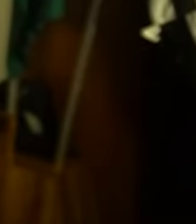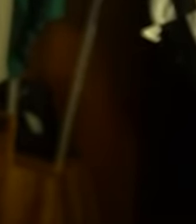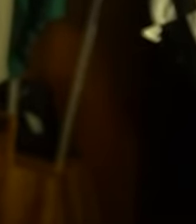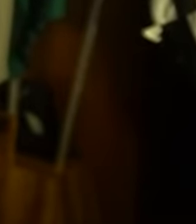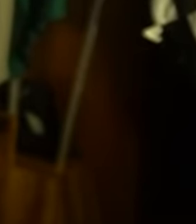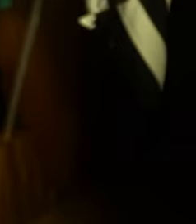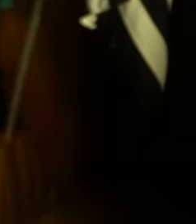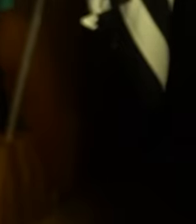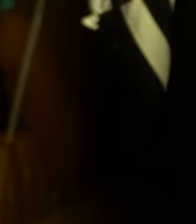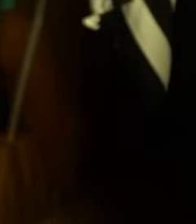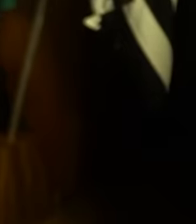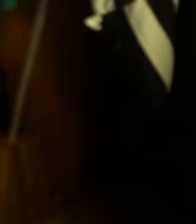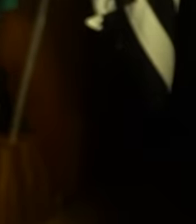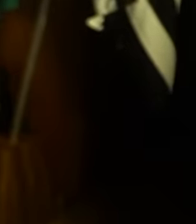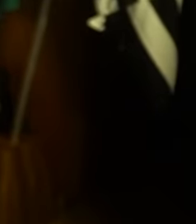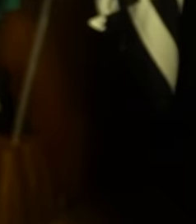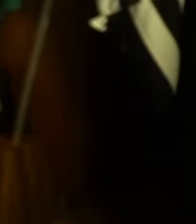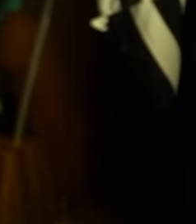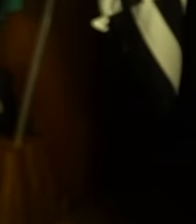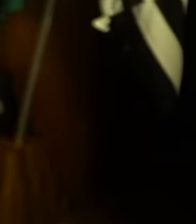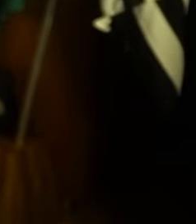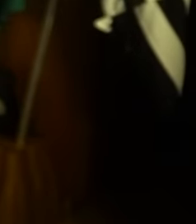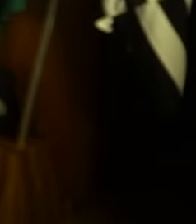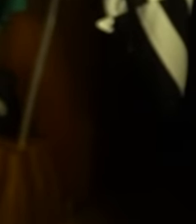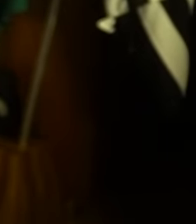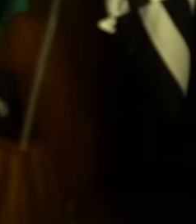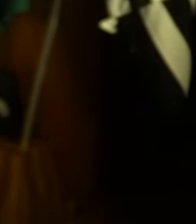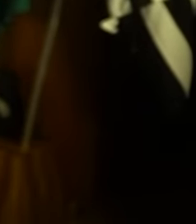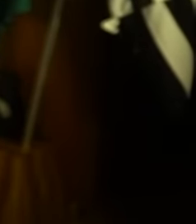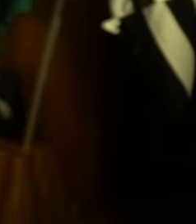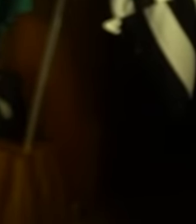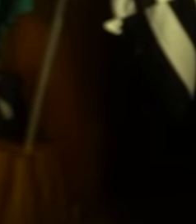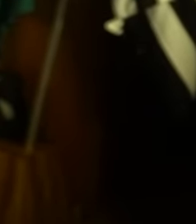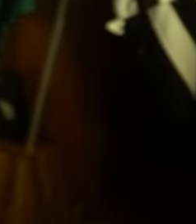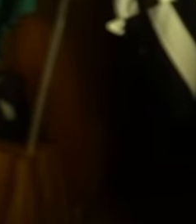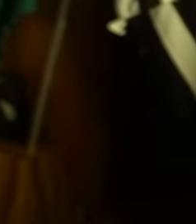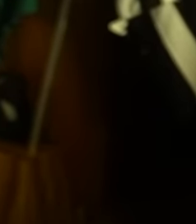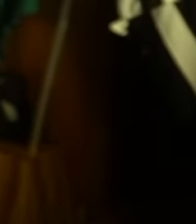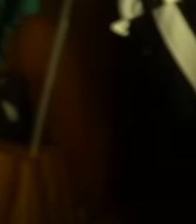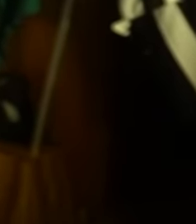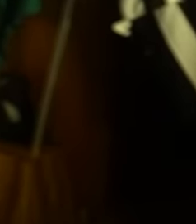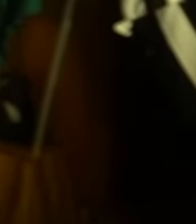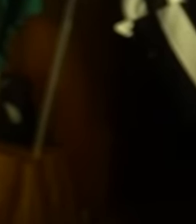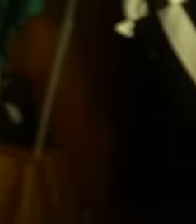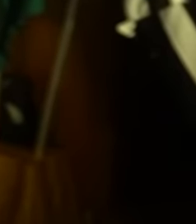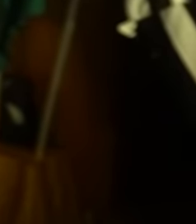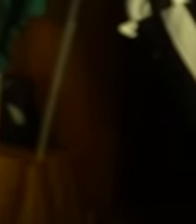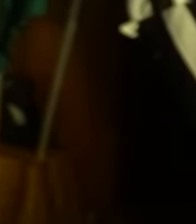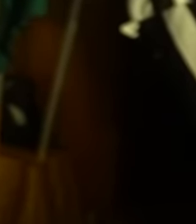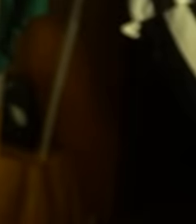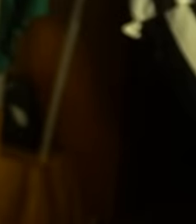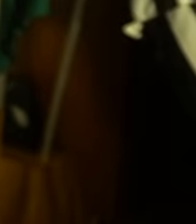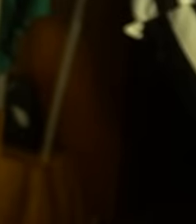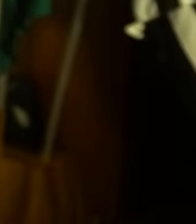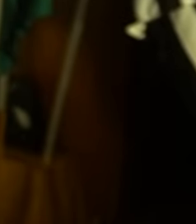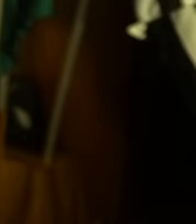nossa sociedade. E agora, finalmente, nós, né, fizemos a nossa sustentação oral no Supremo Tribunal Federal para cada um